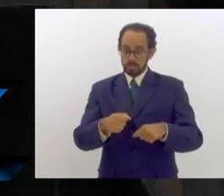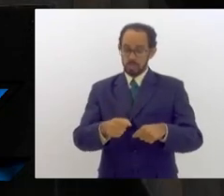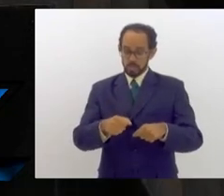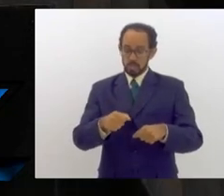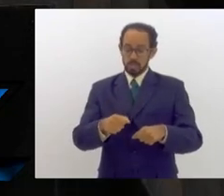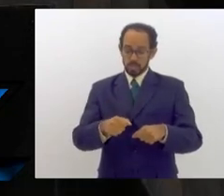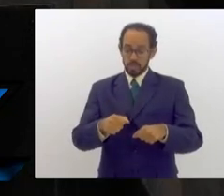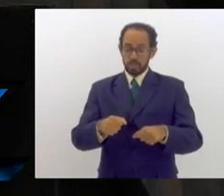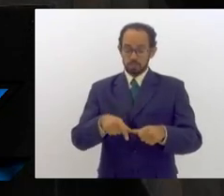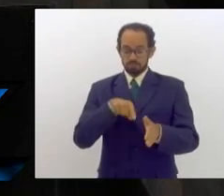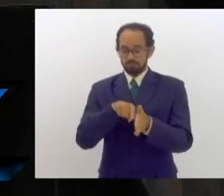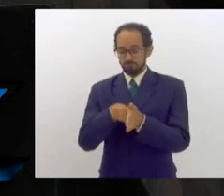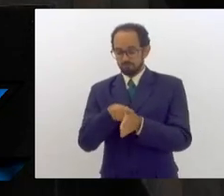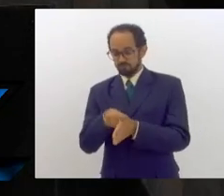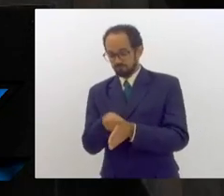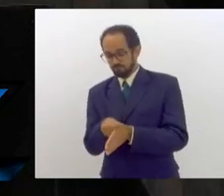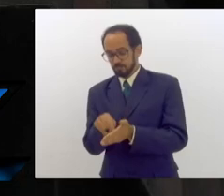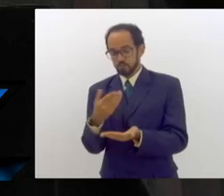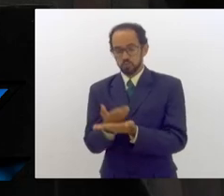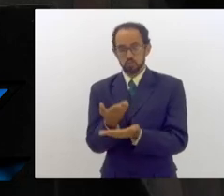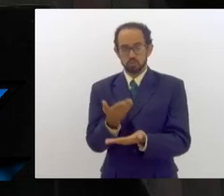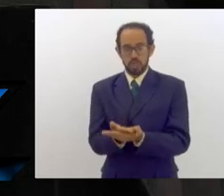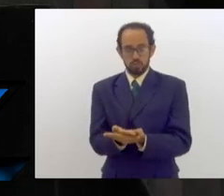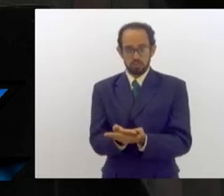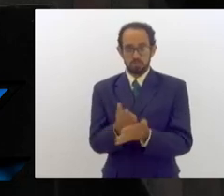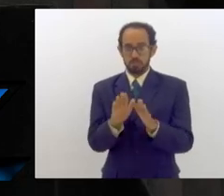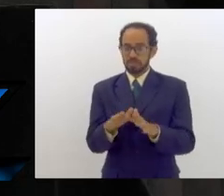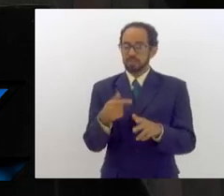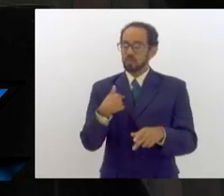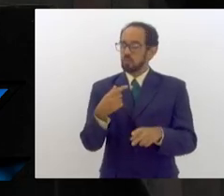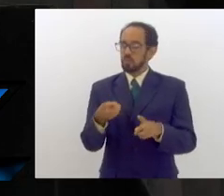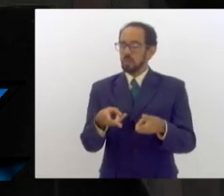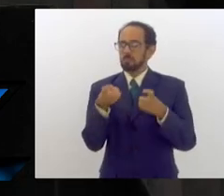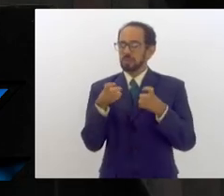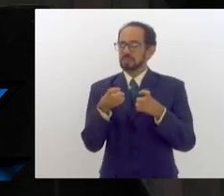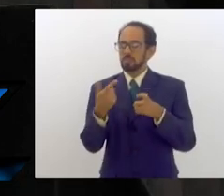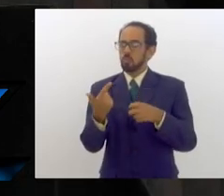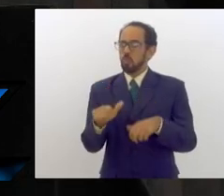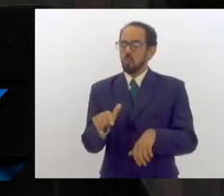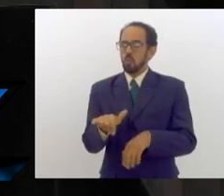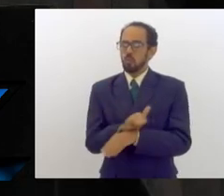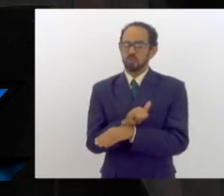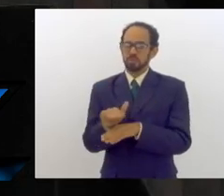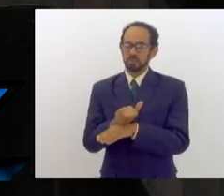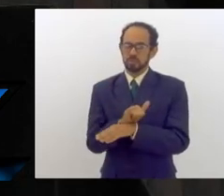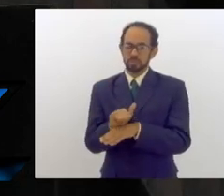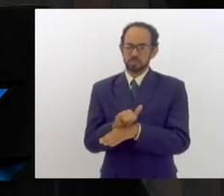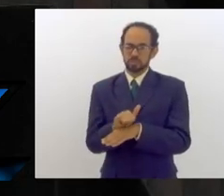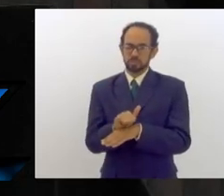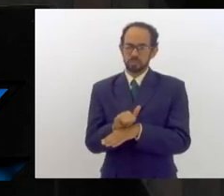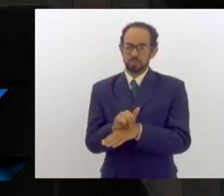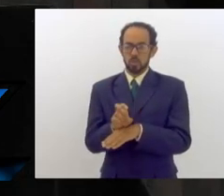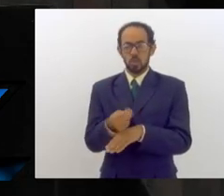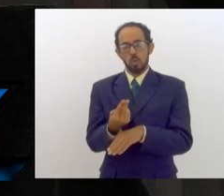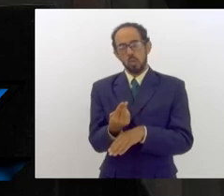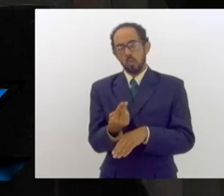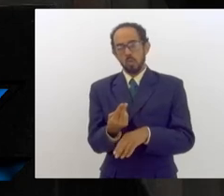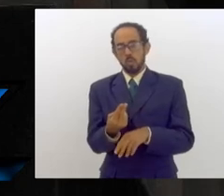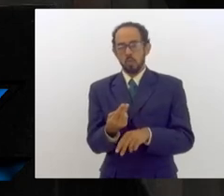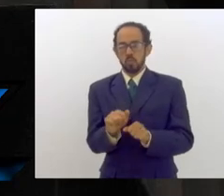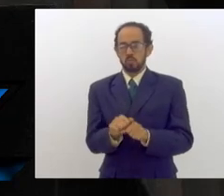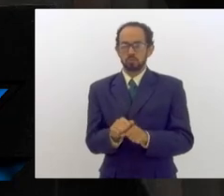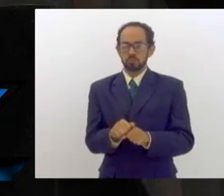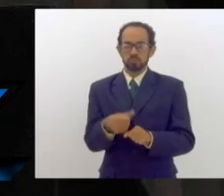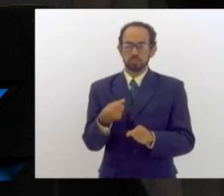com estudos mas eu não vejo outra saída porque se nós